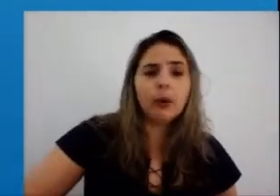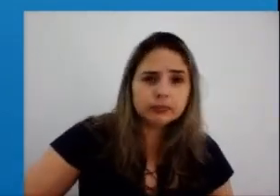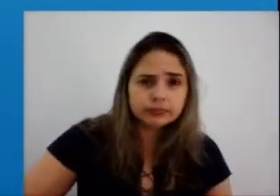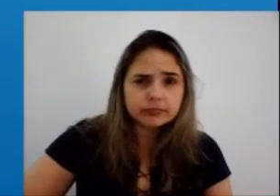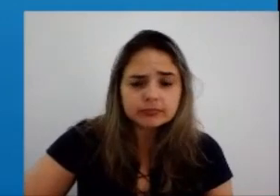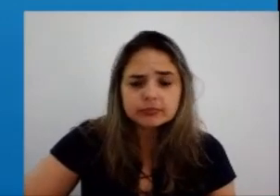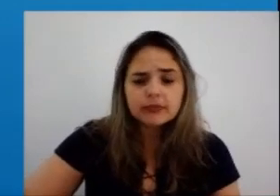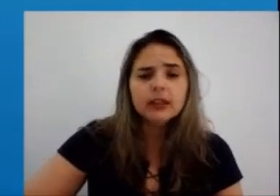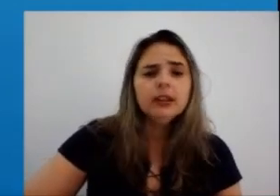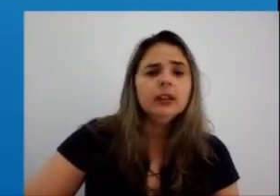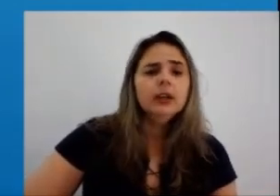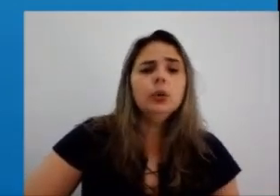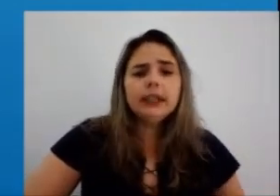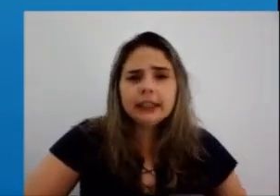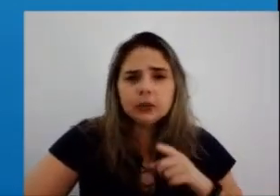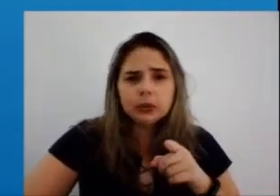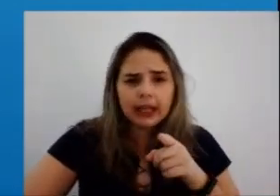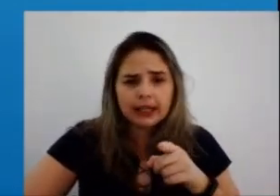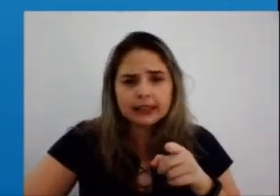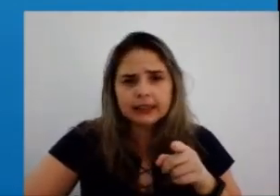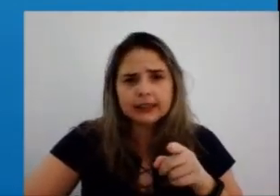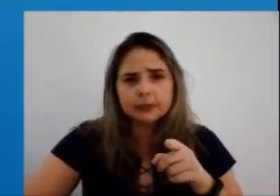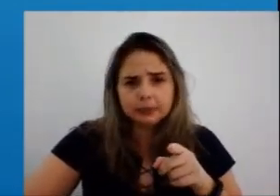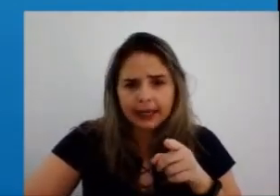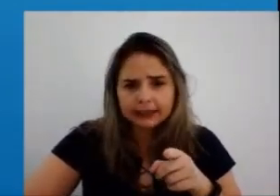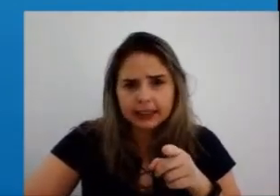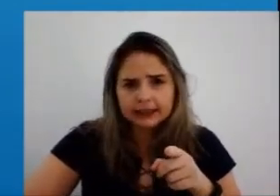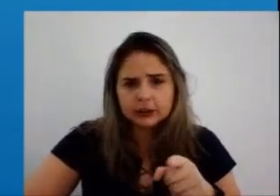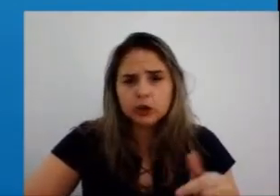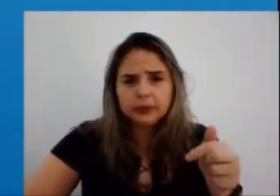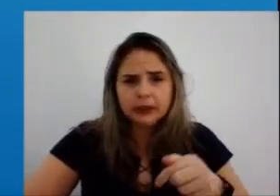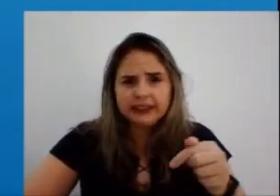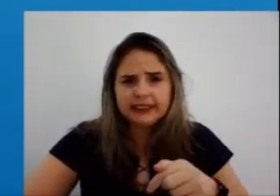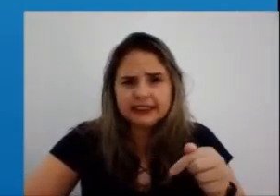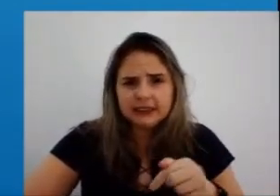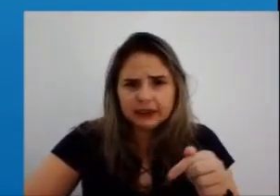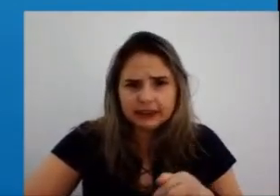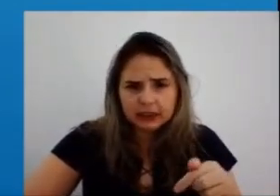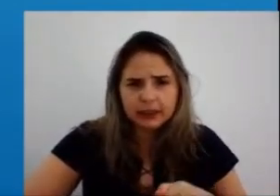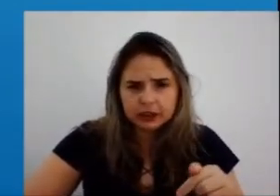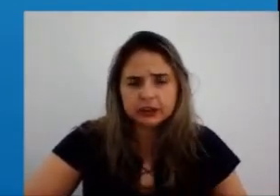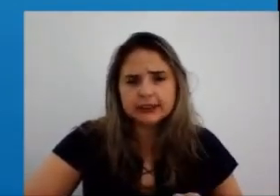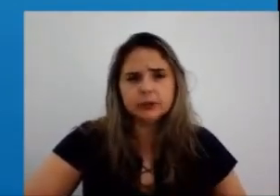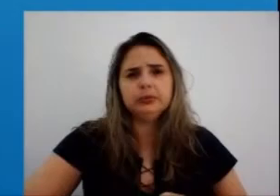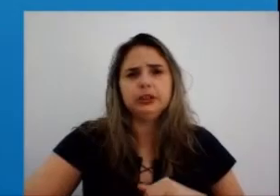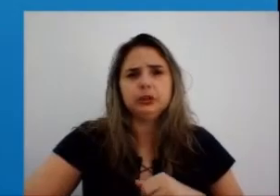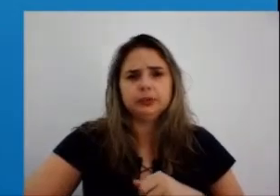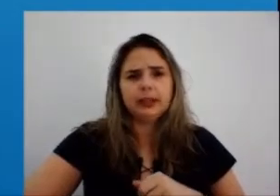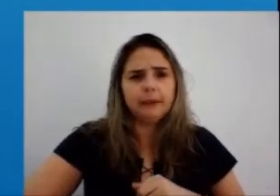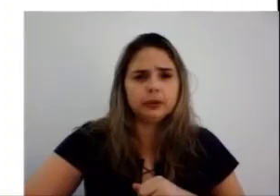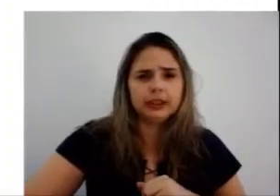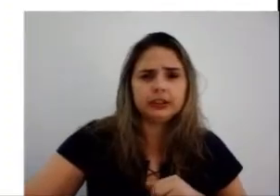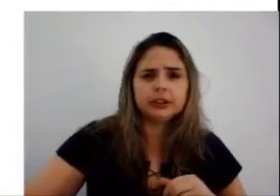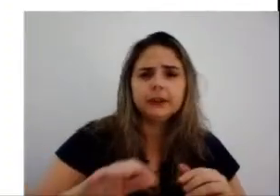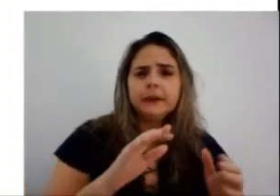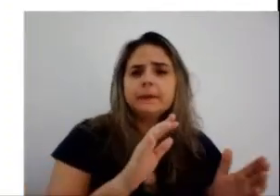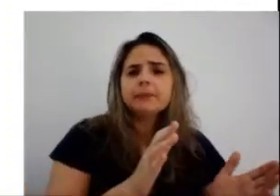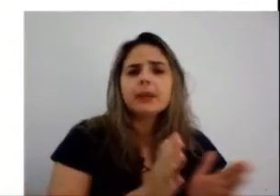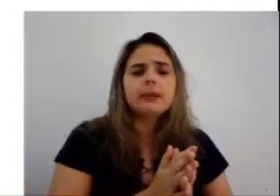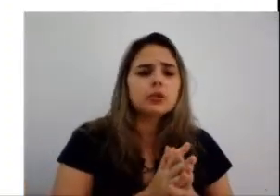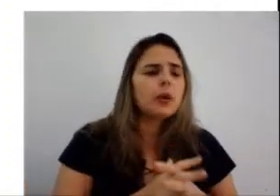materiais, tá bom? O link do Telegram para entrar nesse grupo tem um linkzinho aqui também na descrição do vídeo, tá bom,